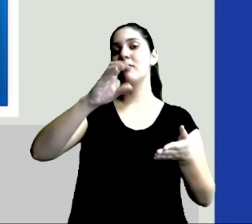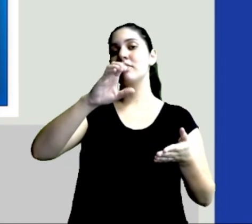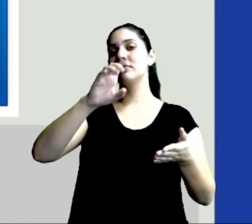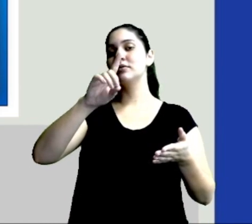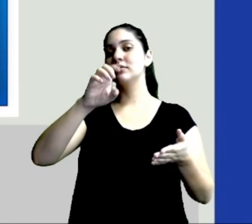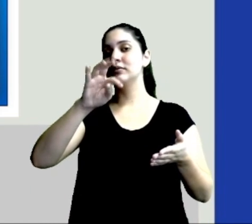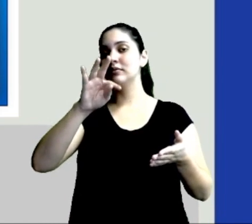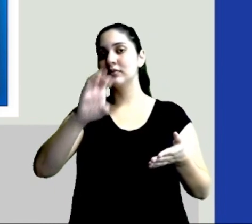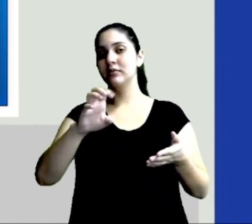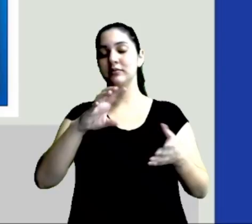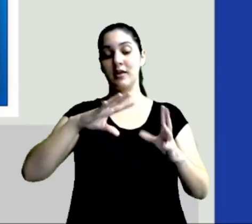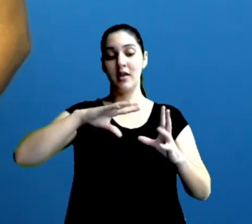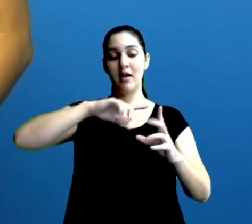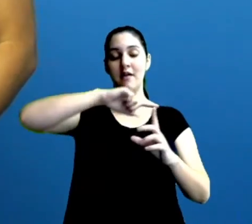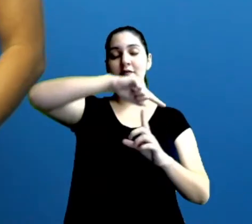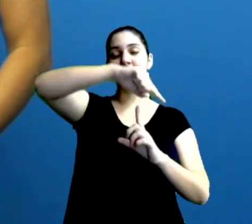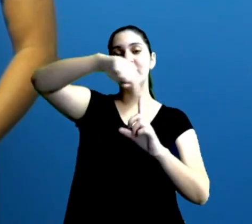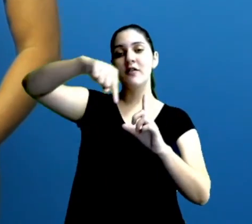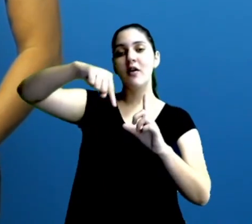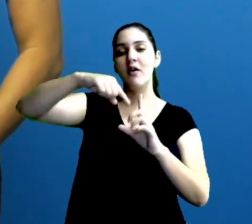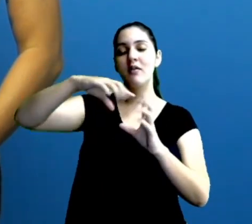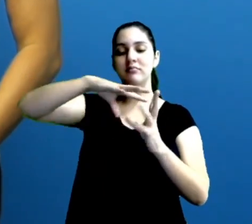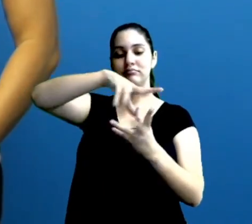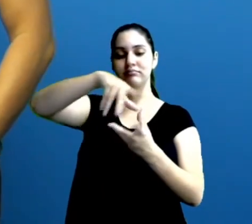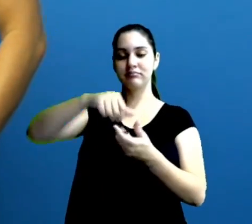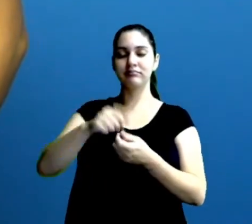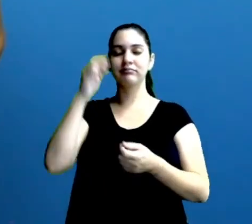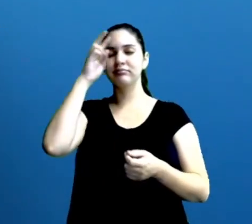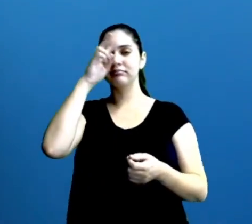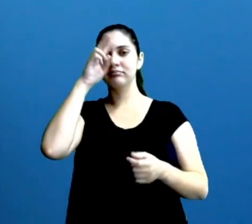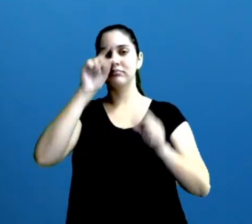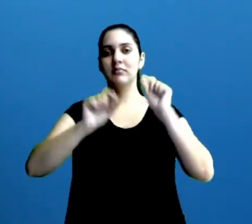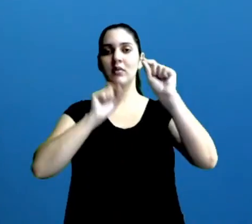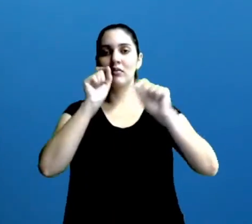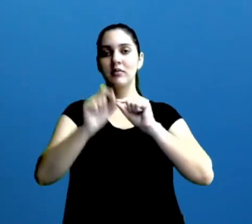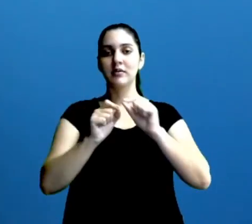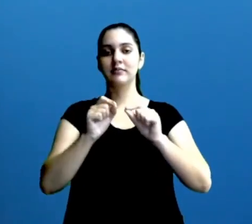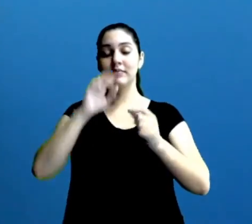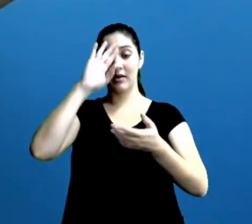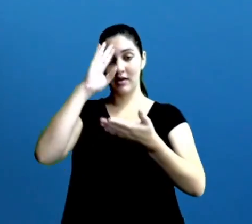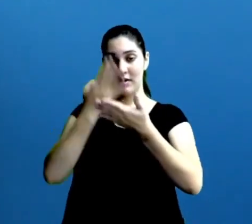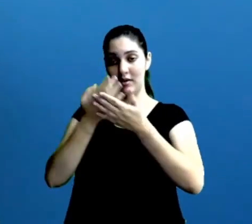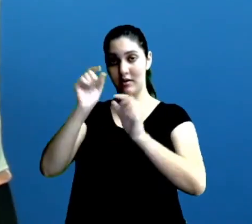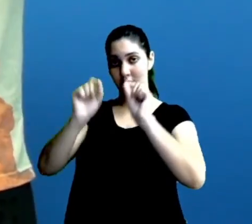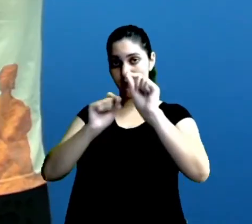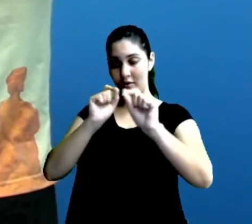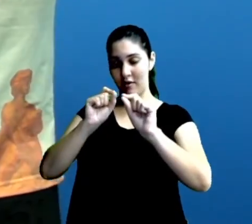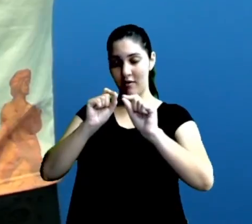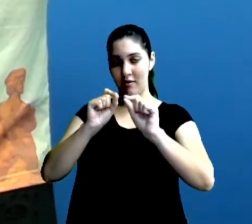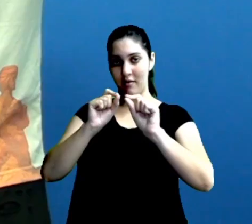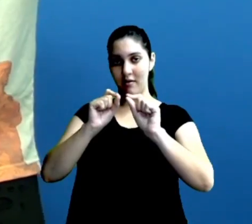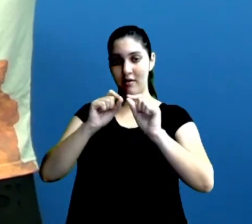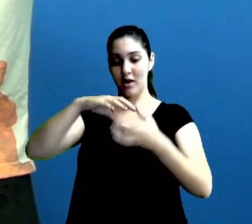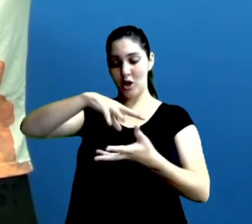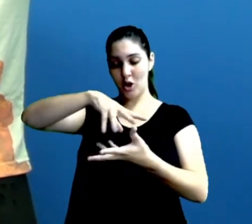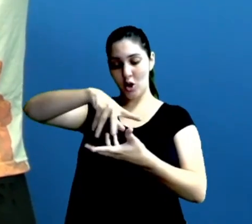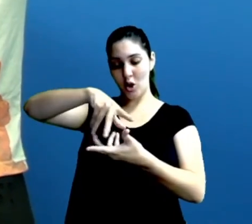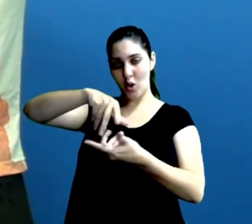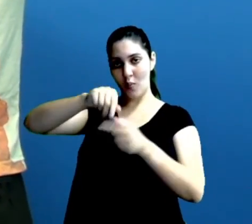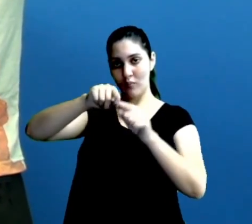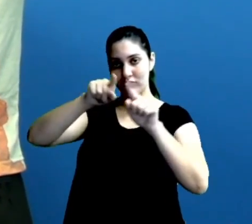volta ao mundo. Lembremos que a crença que eles tinham é que a Terra ela era